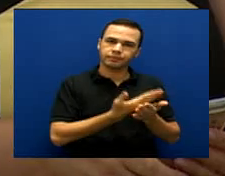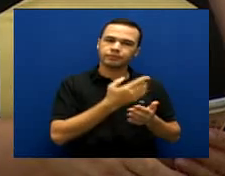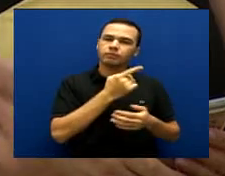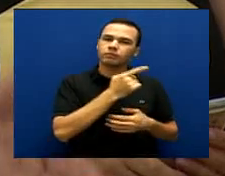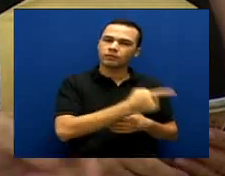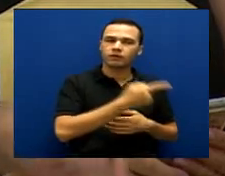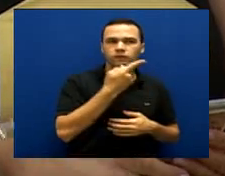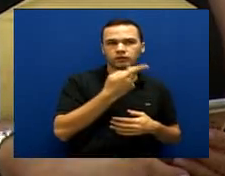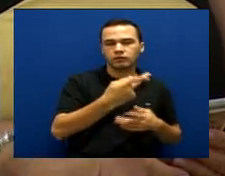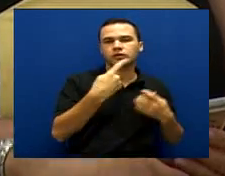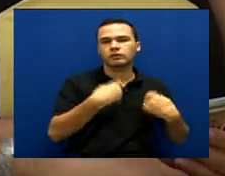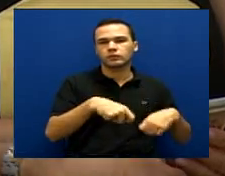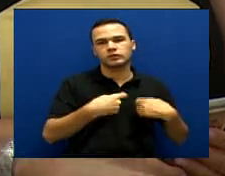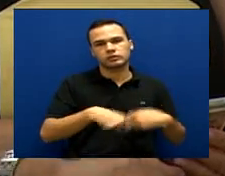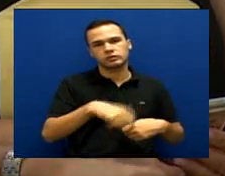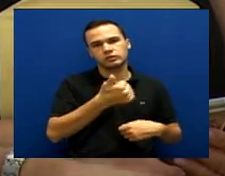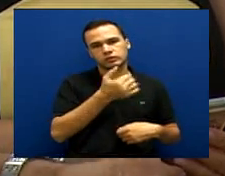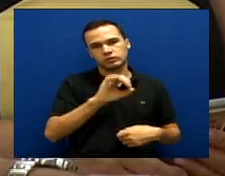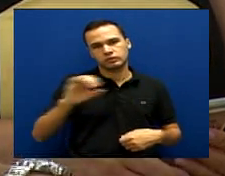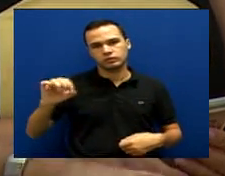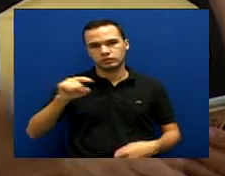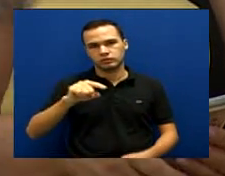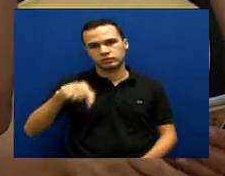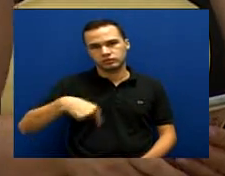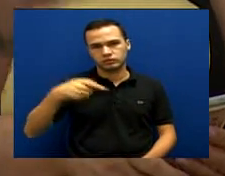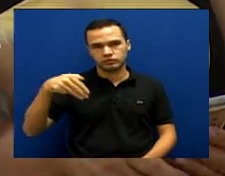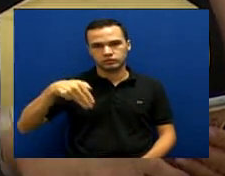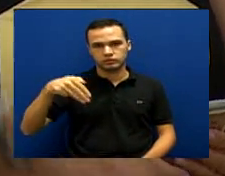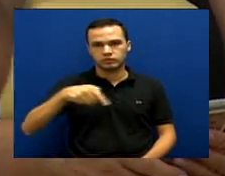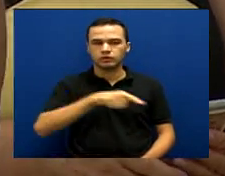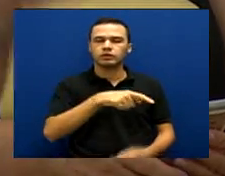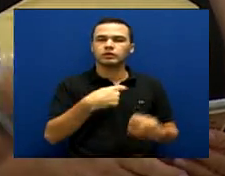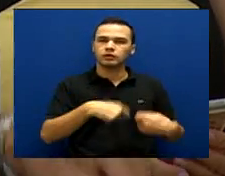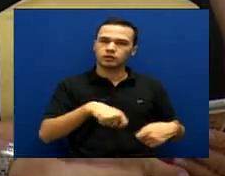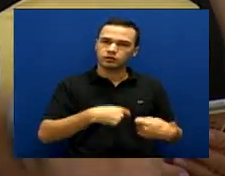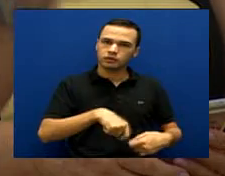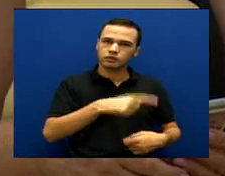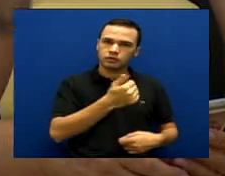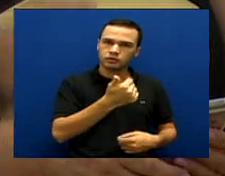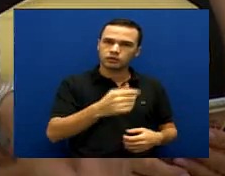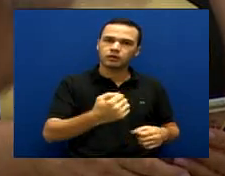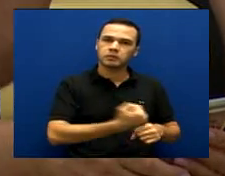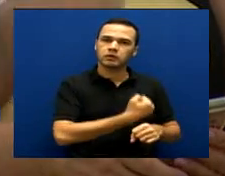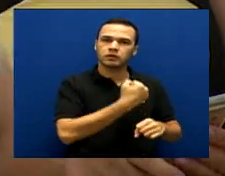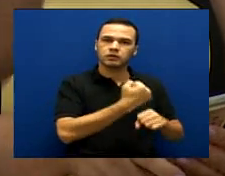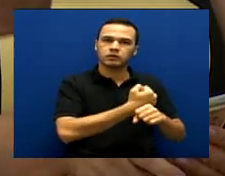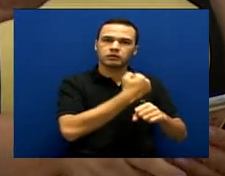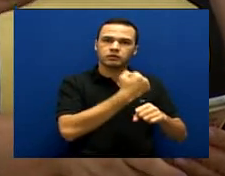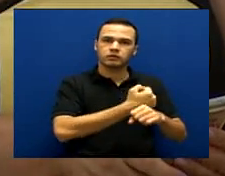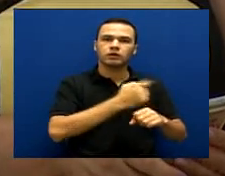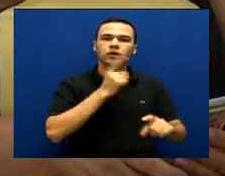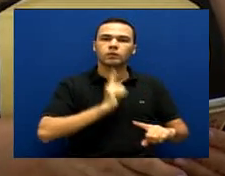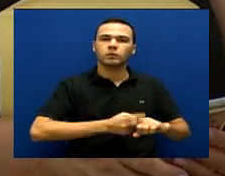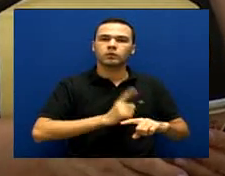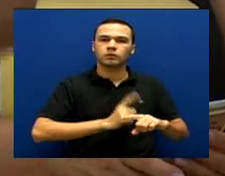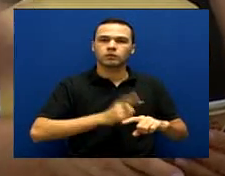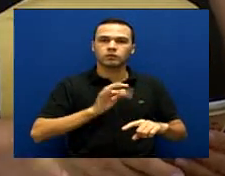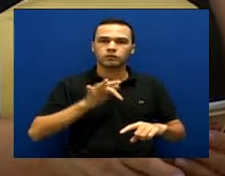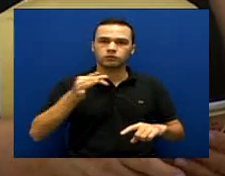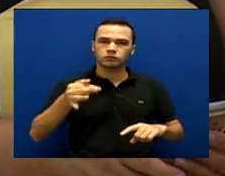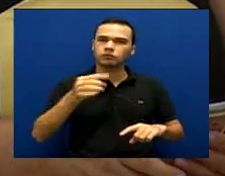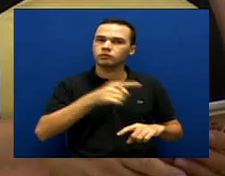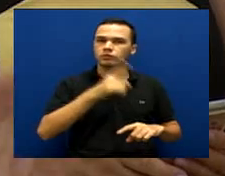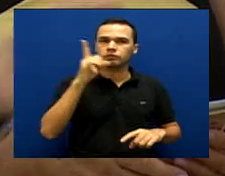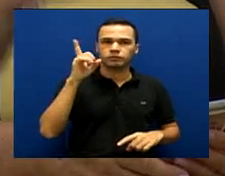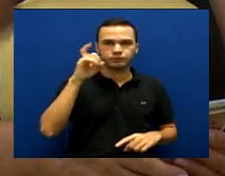de 100 milhões que não está colocada aqui e precisa para a construção porque nós teremos uma situação muito